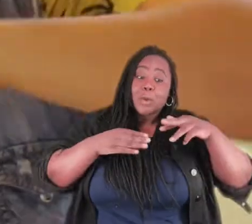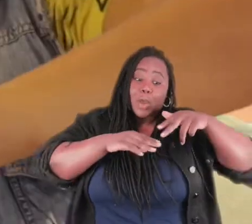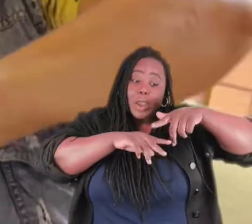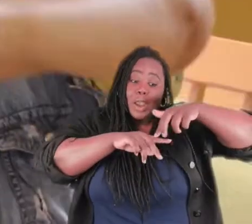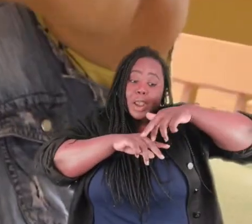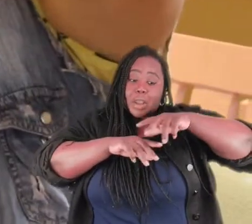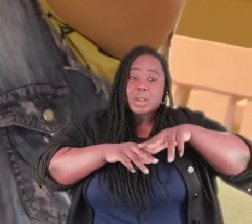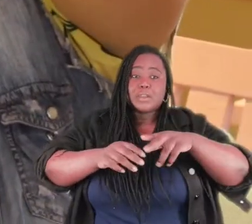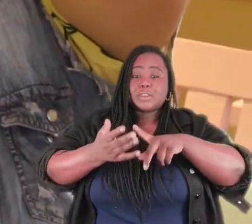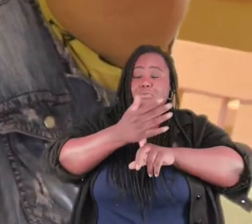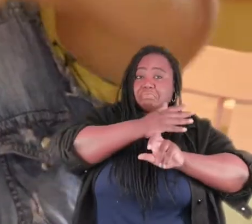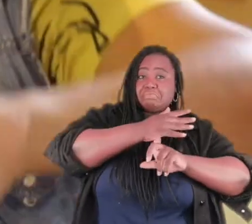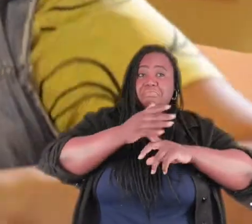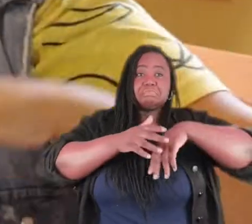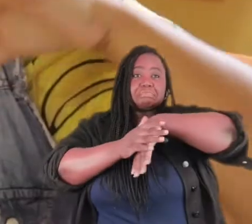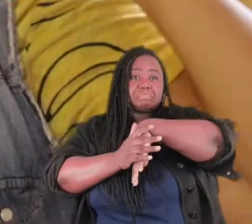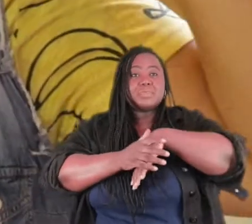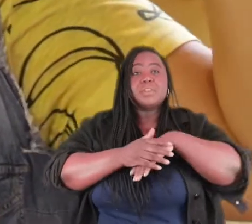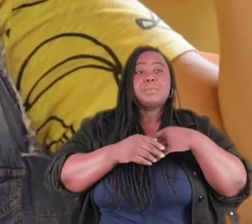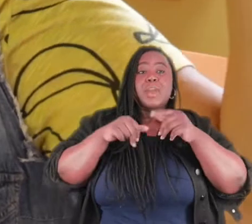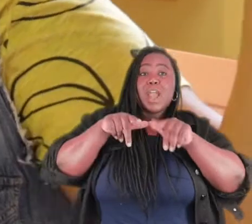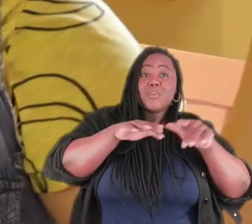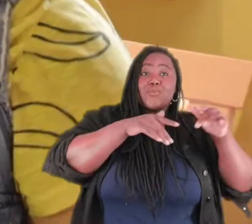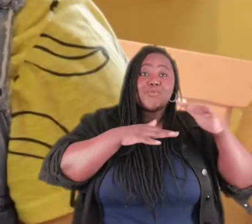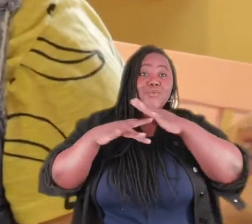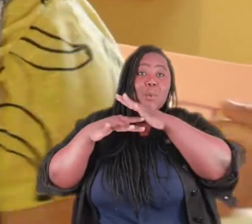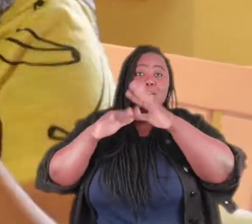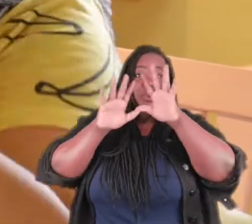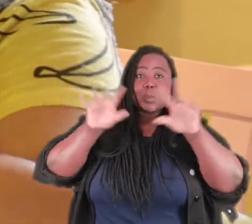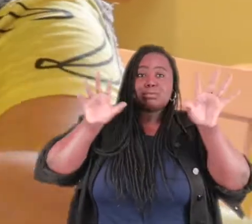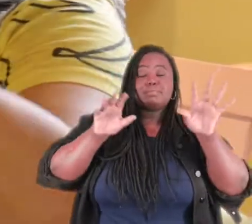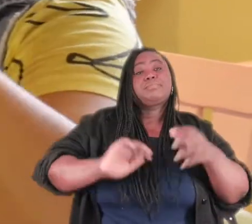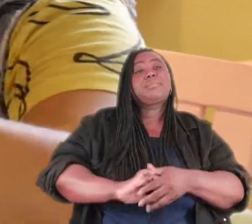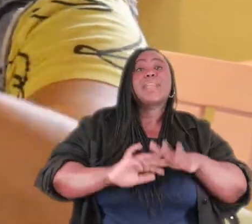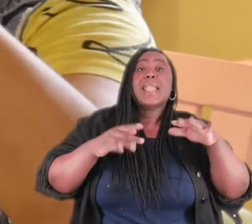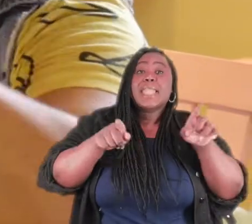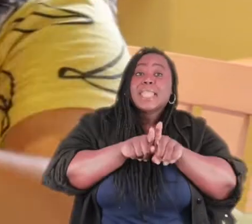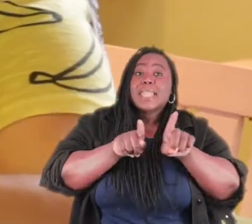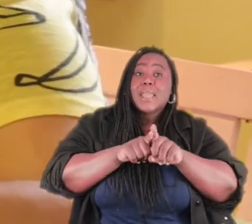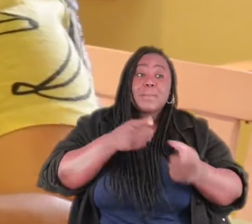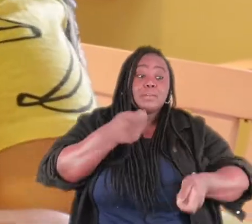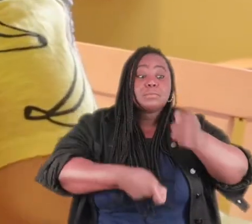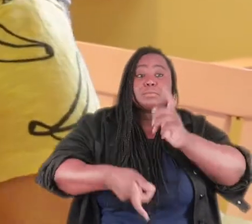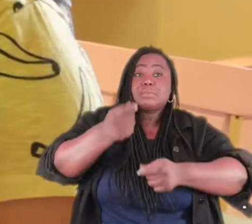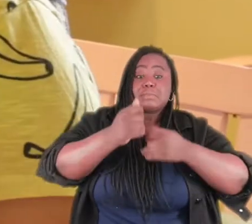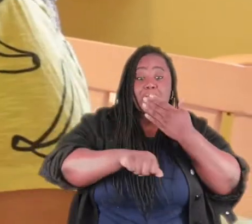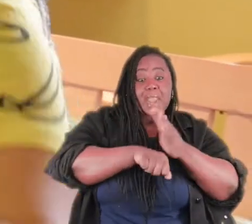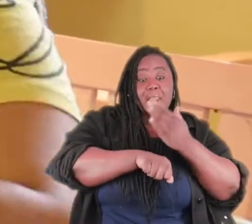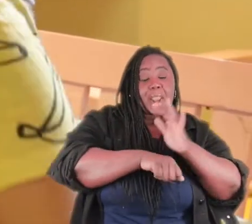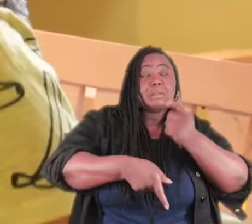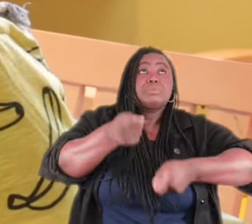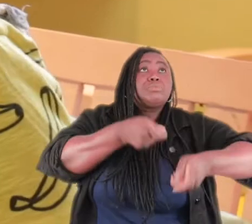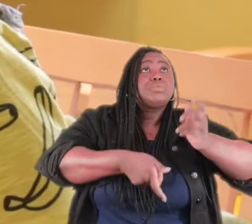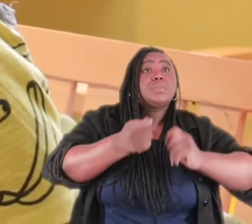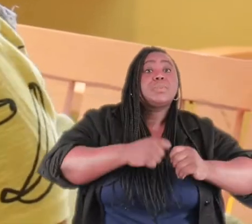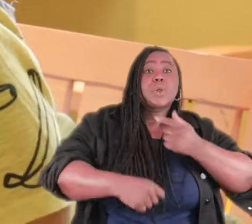trapezista alongava para voar pelos ares. Também o malabarista treinava com os malabares.